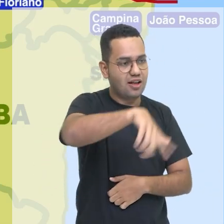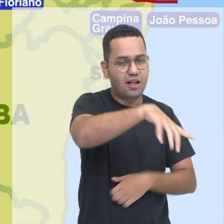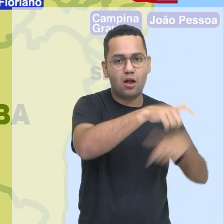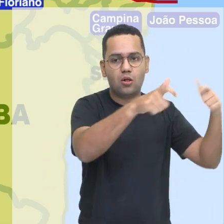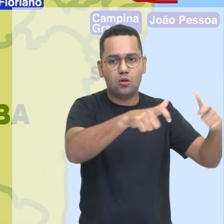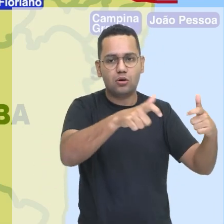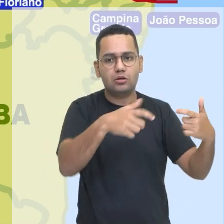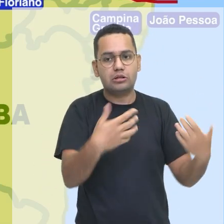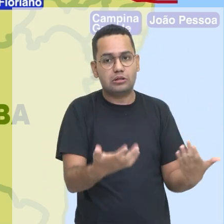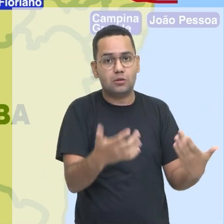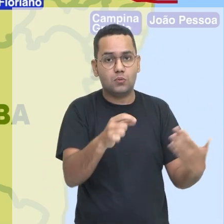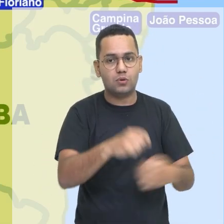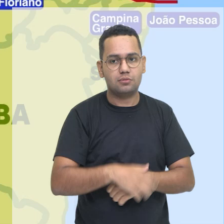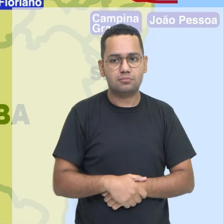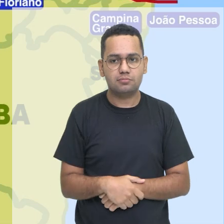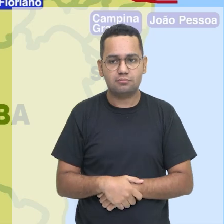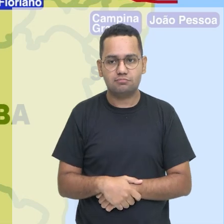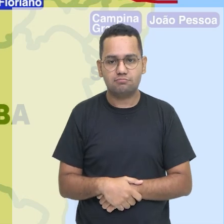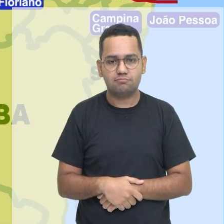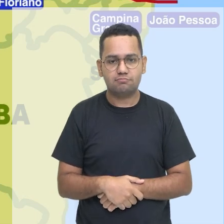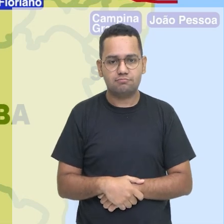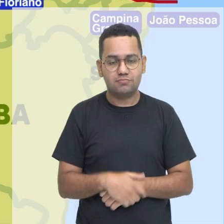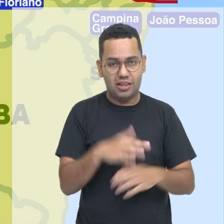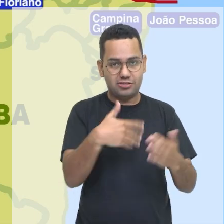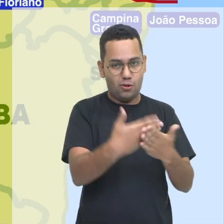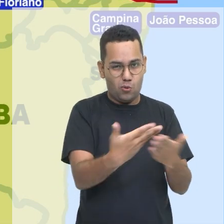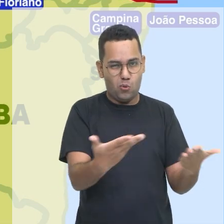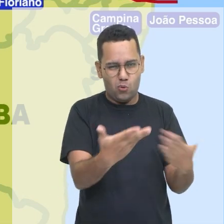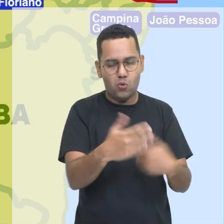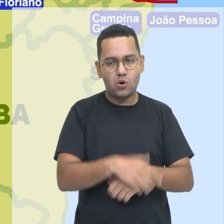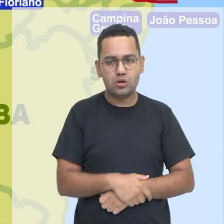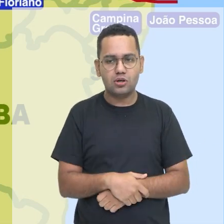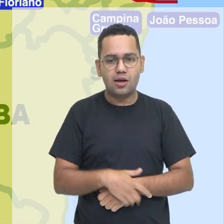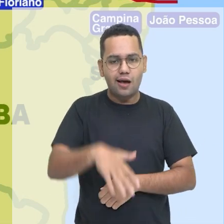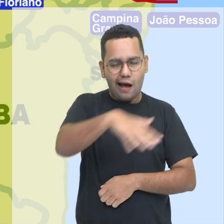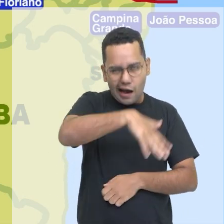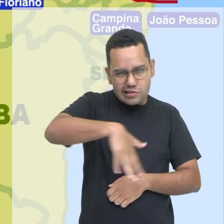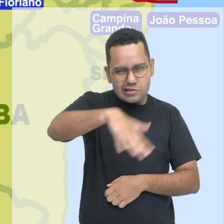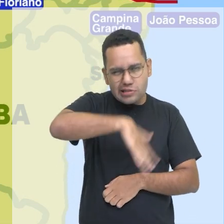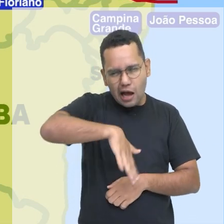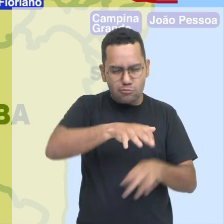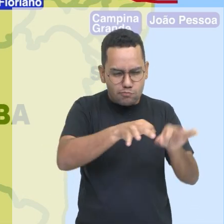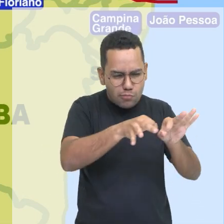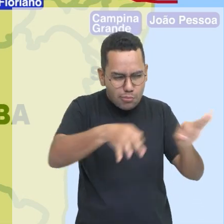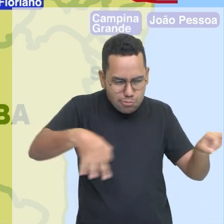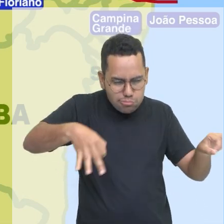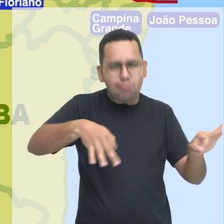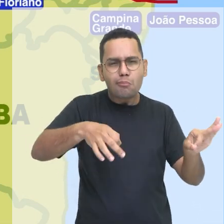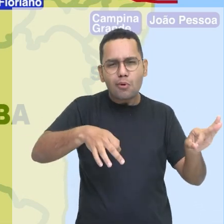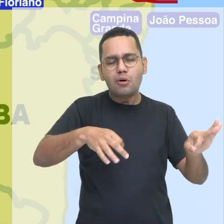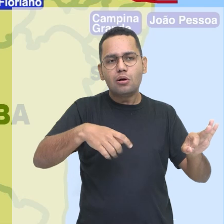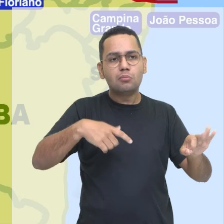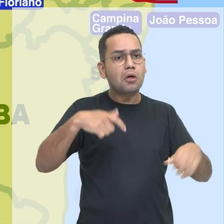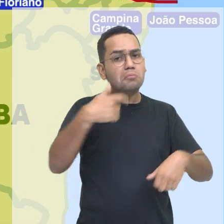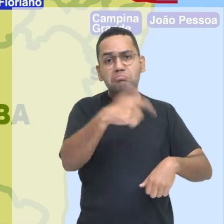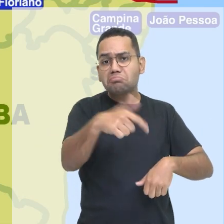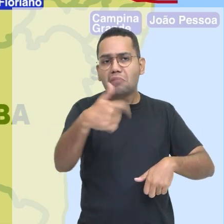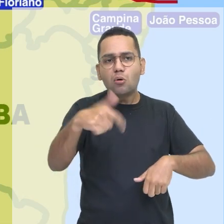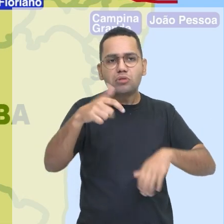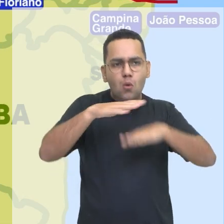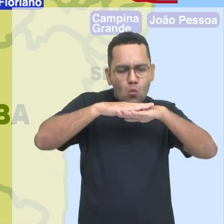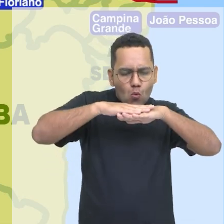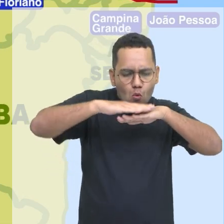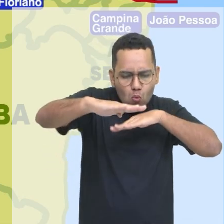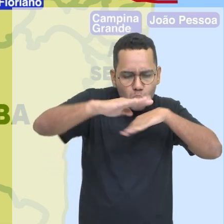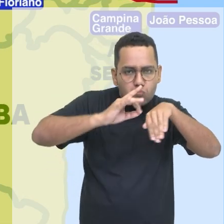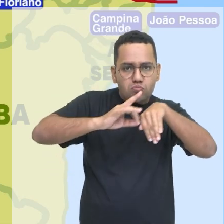hoje não tem grande parte, ainda hoje, tá, gente? Não tem grande parte dela, inclusive, sem a pavimentação